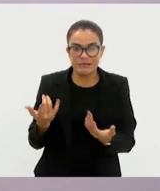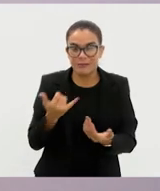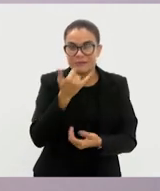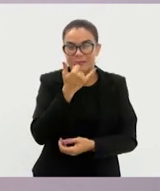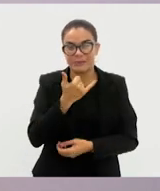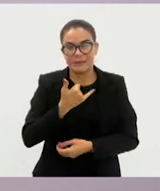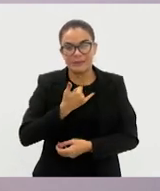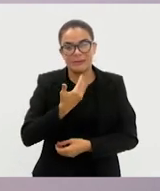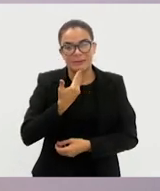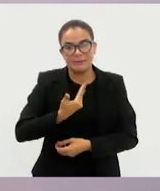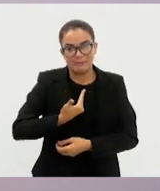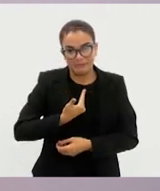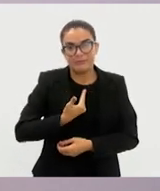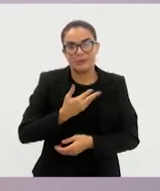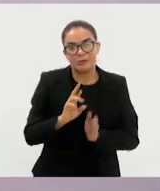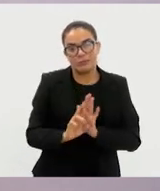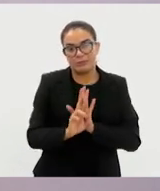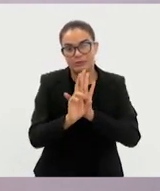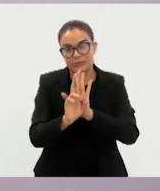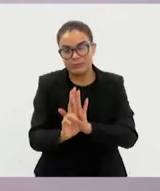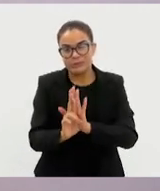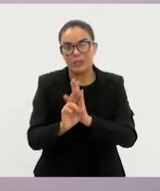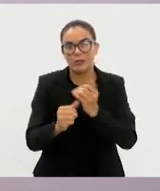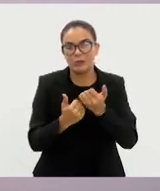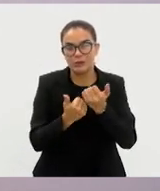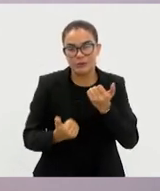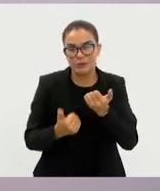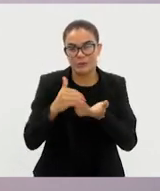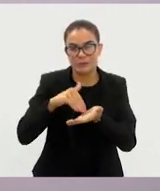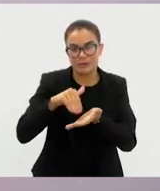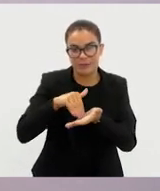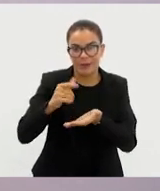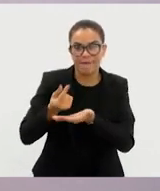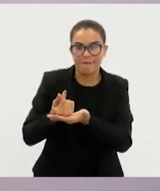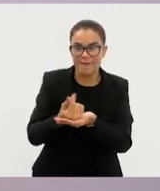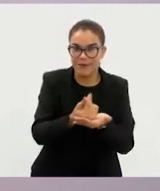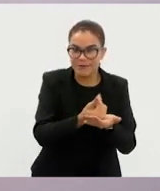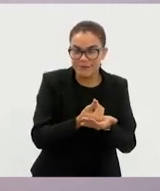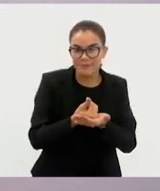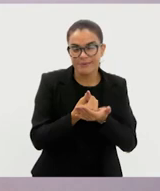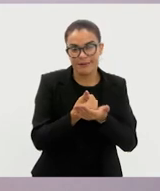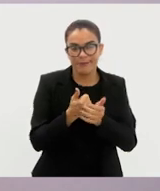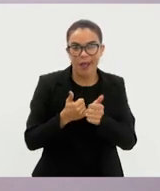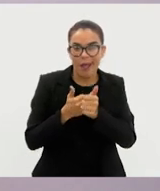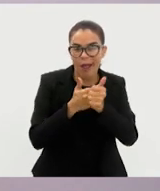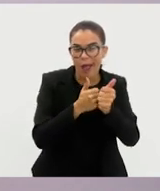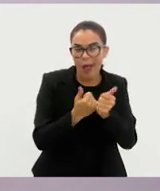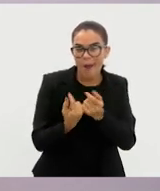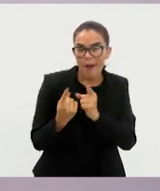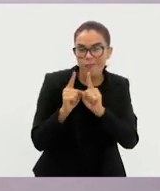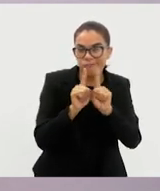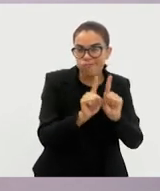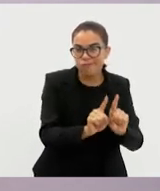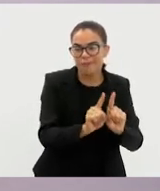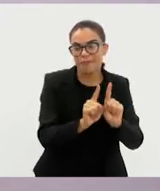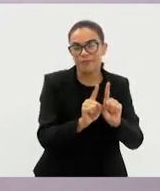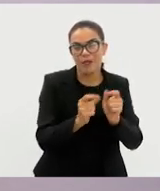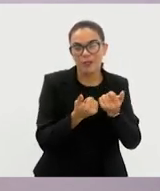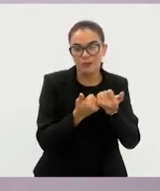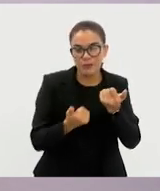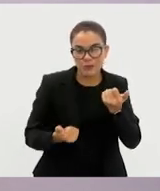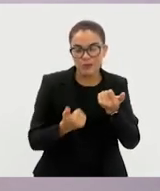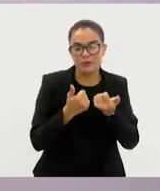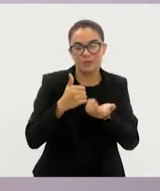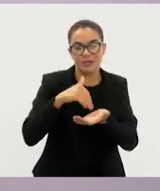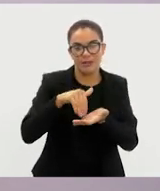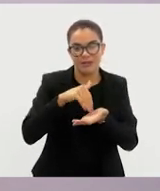gente, eu como no papel de subsecretário geral de Fazenda, acompanhado da subsecretária de Junta de Política